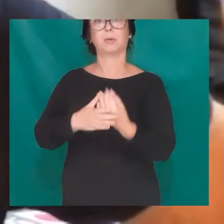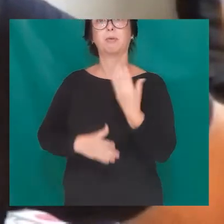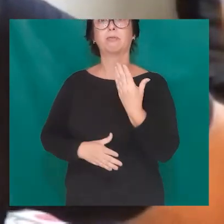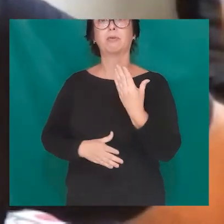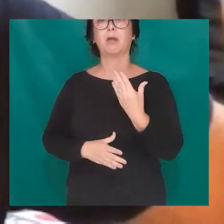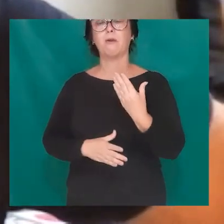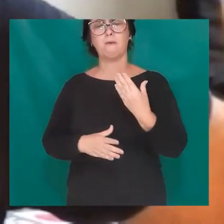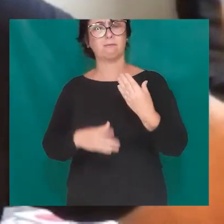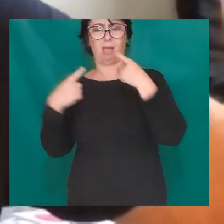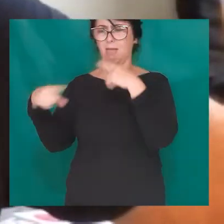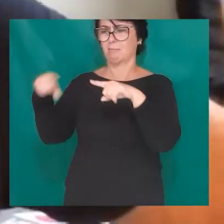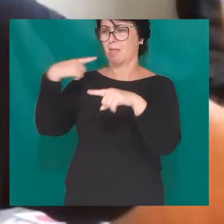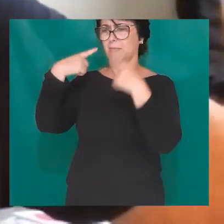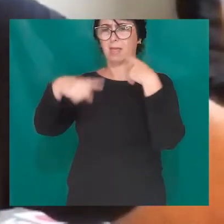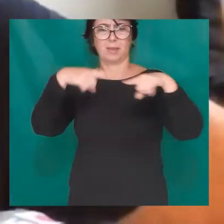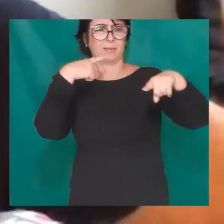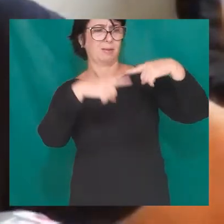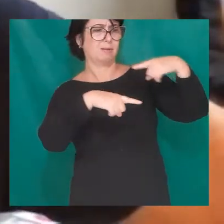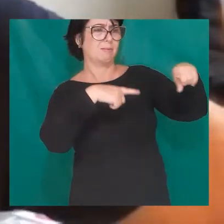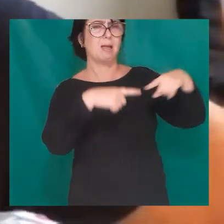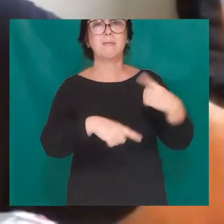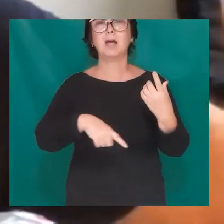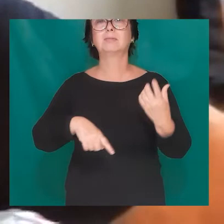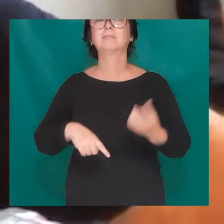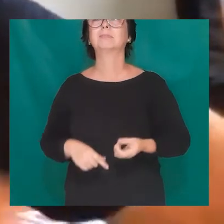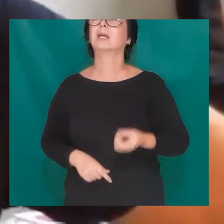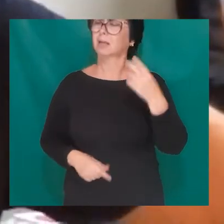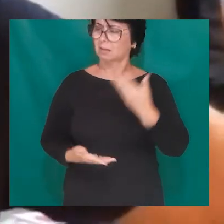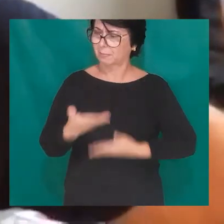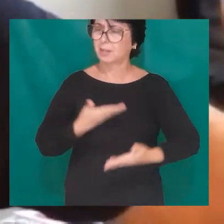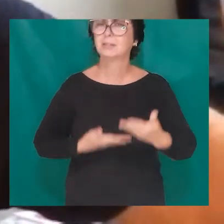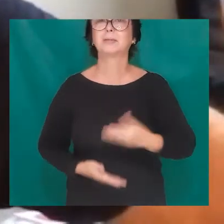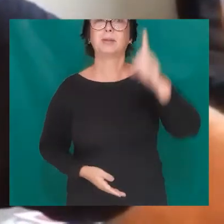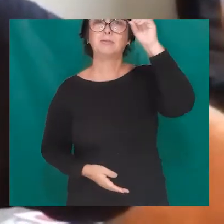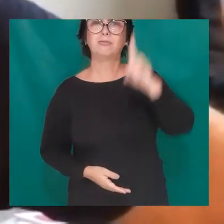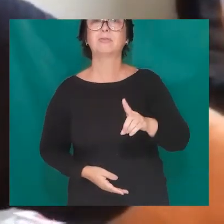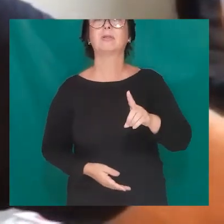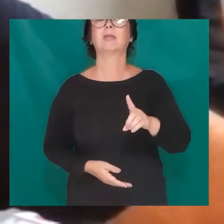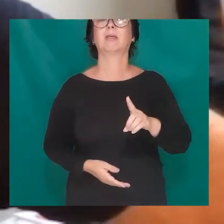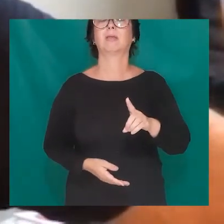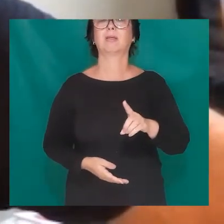O Ministério promoveu uma série de discussões nas câmaras setoriais, eu participei de várias delas, eu participei do direito autoral,